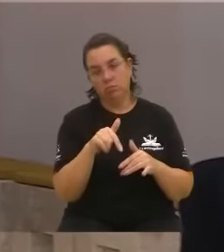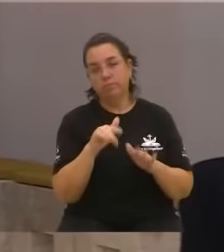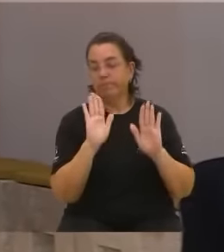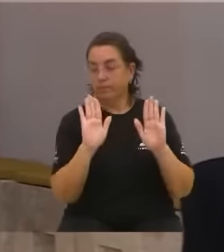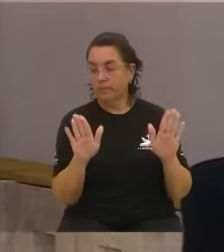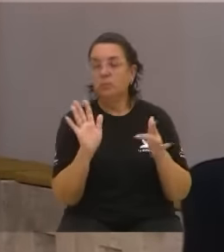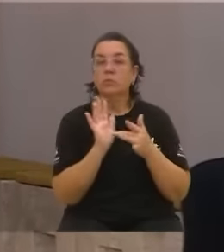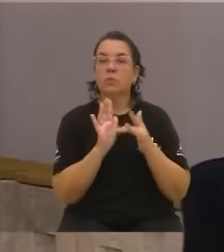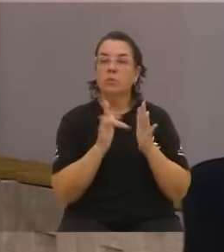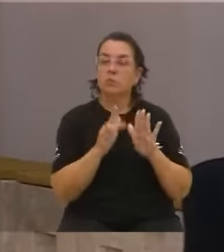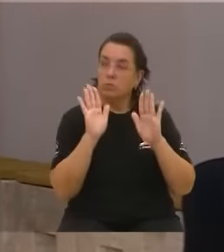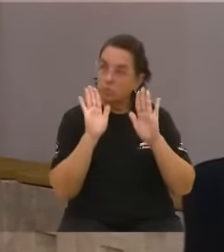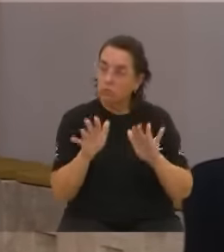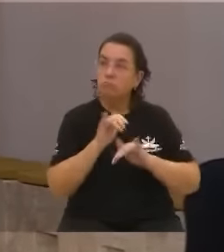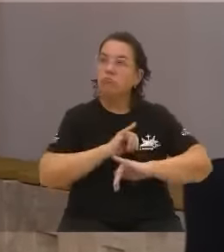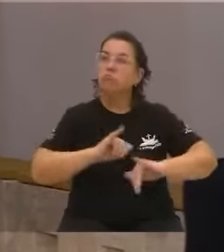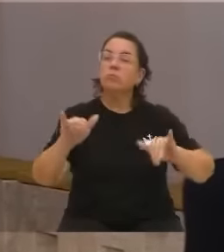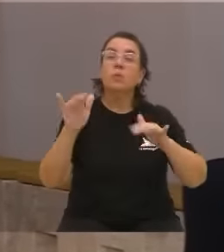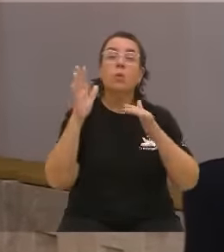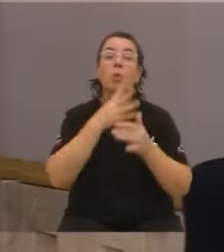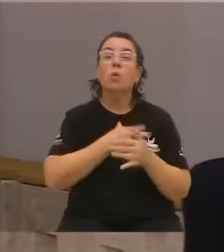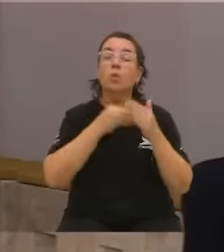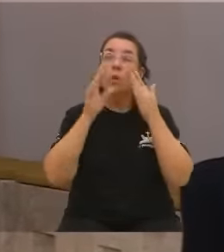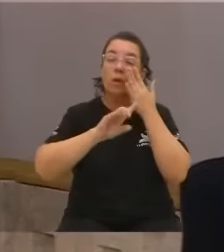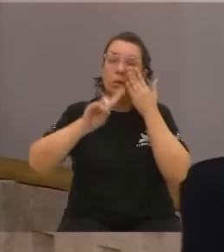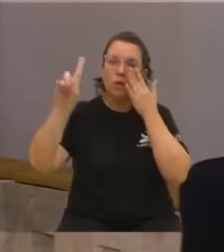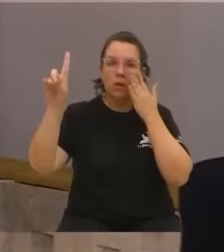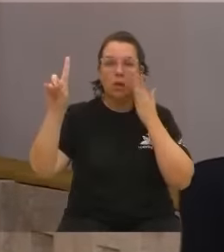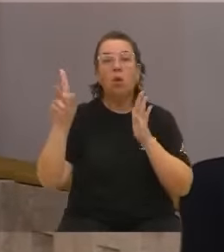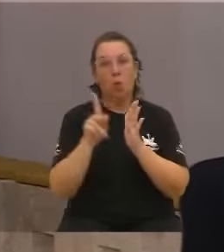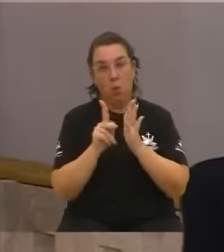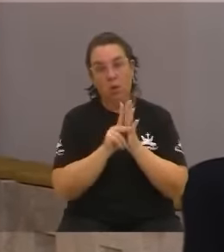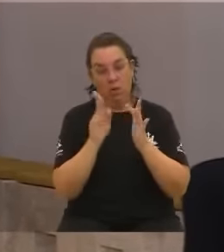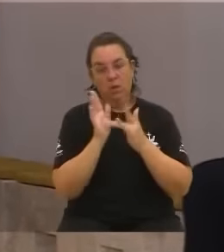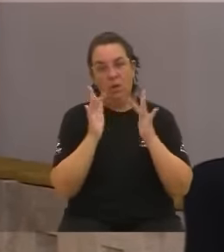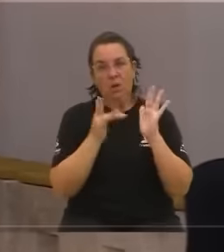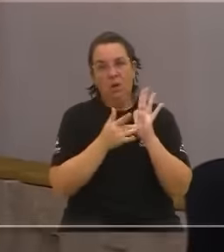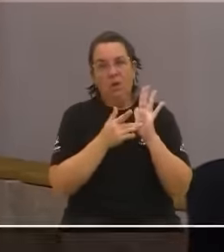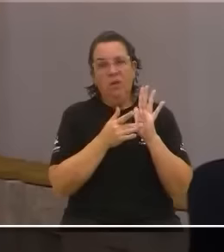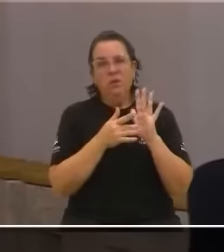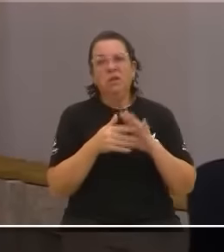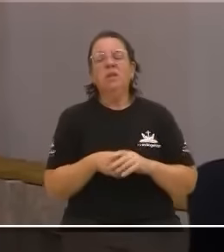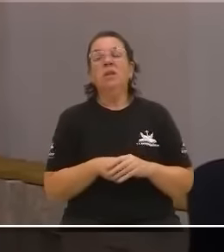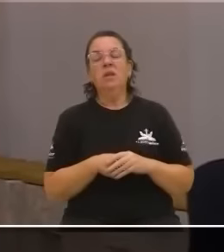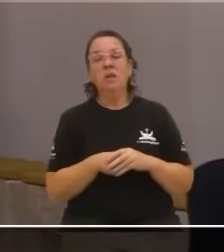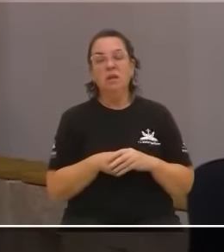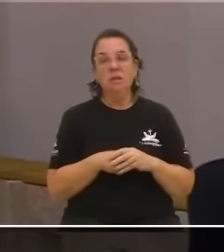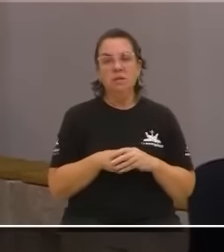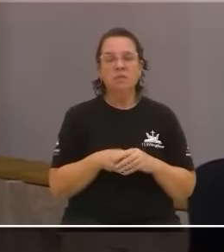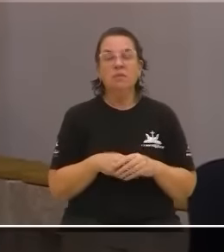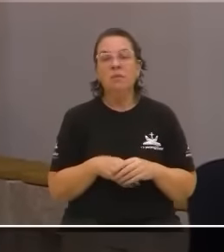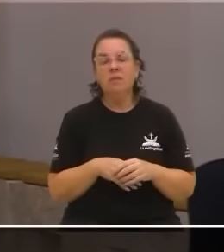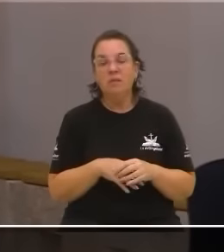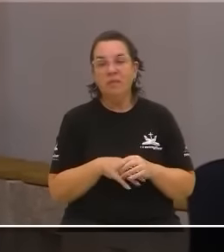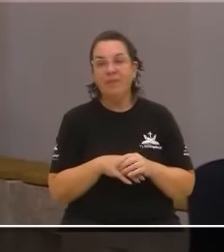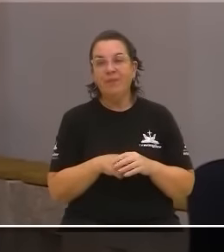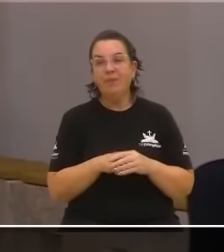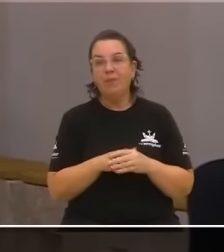disse: o Filho do Homem, ele, nome majestático, título